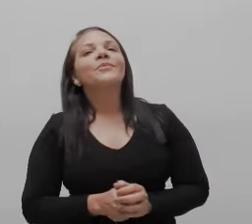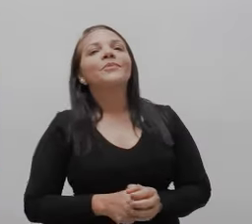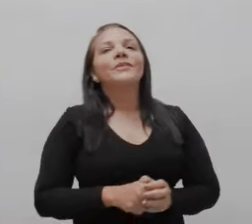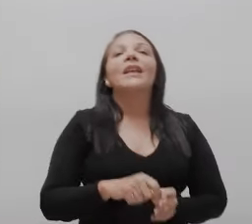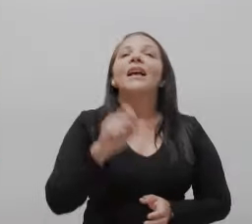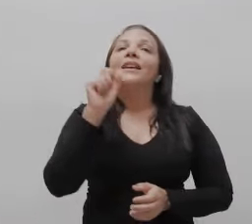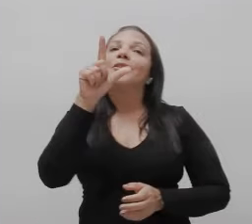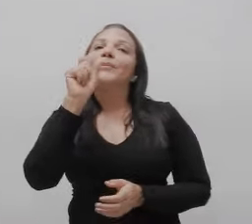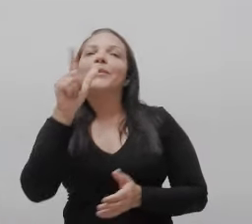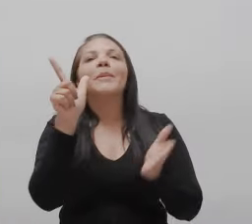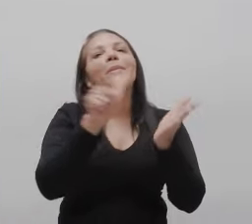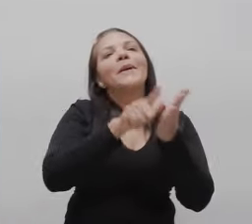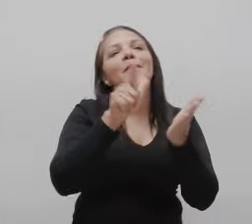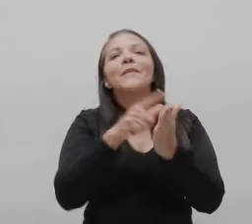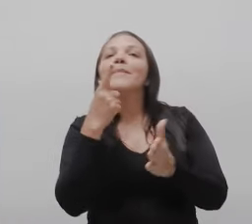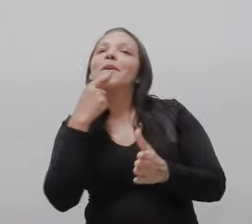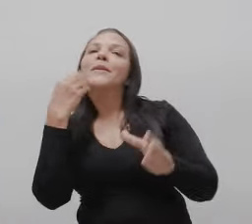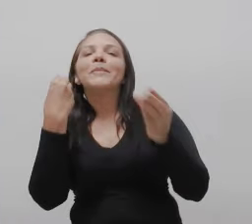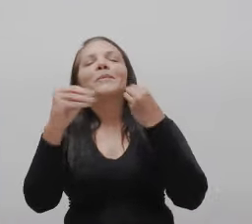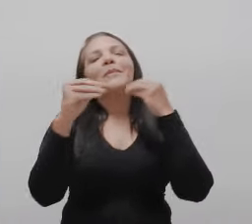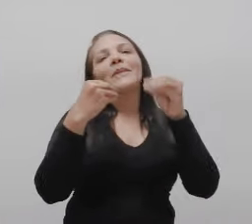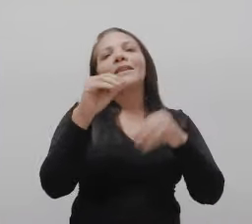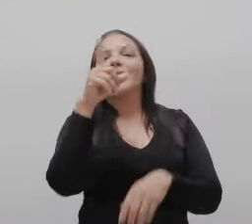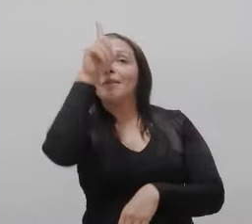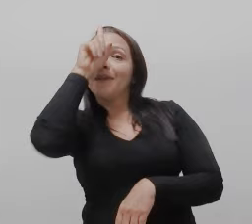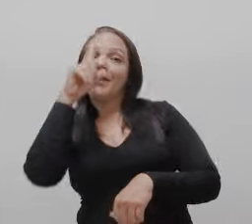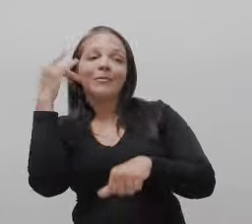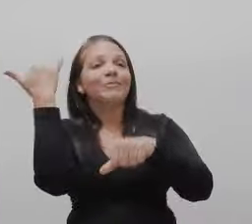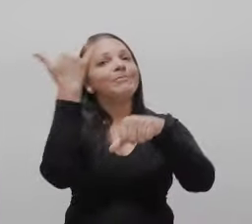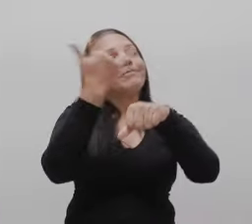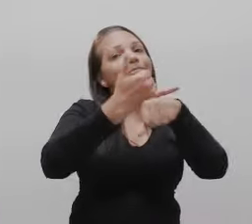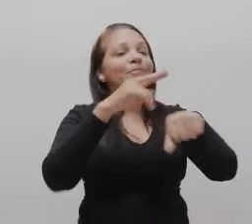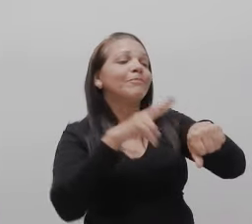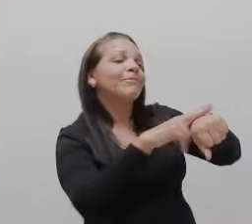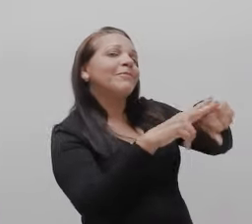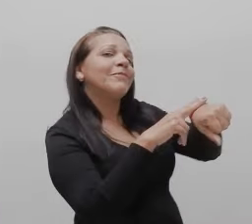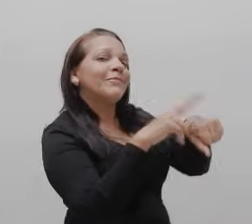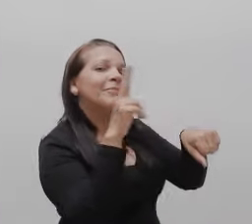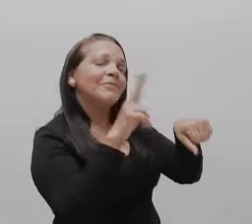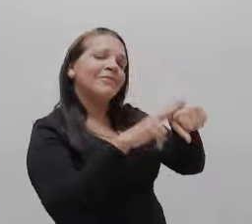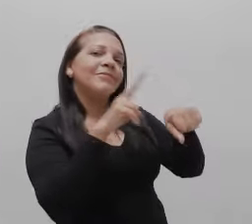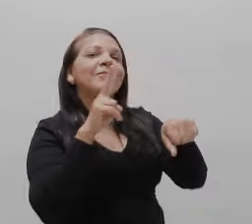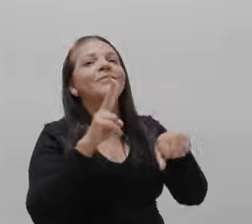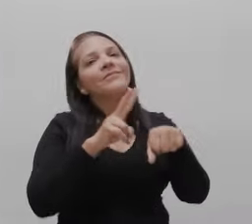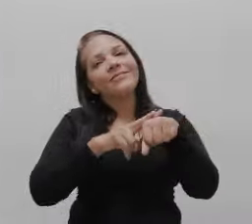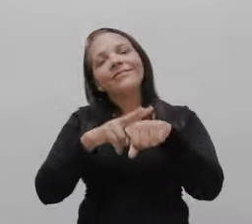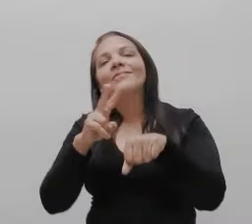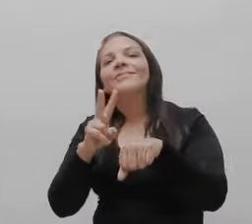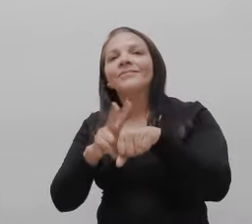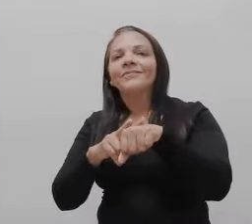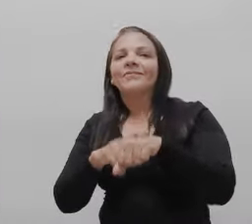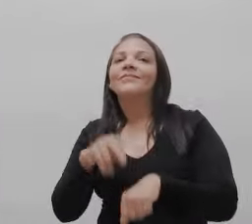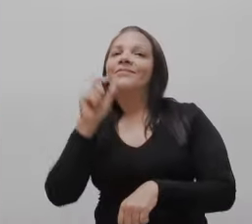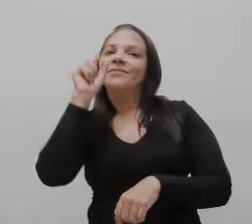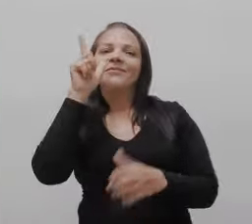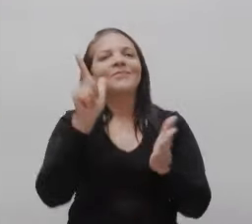lixo no chão. Azul para o papel, vermelho para o plástico, amarelo para o metal, verde para o